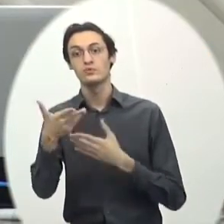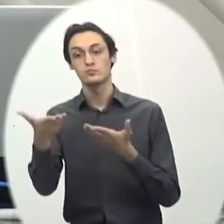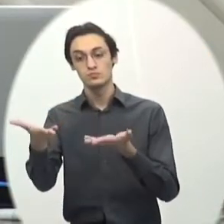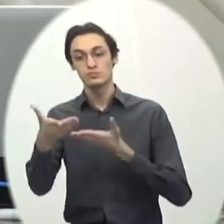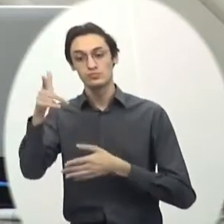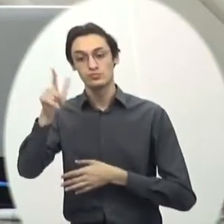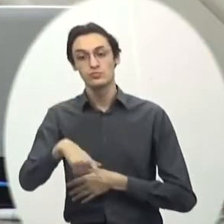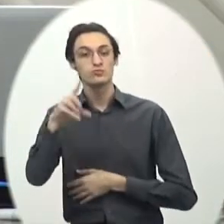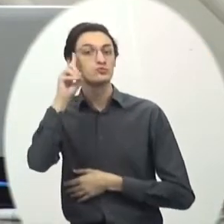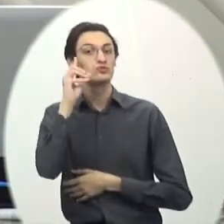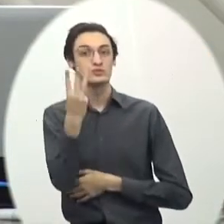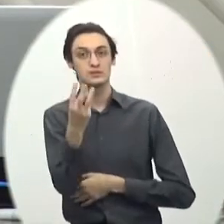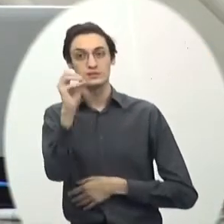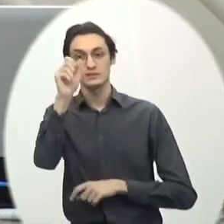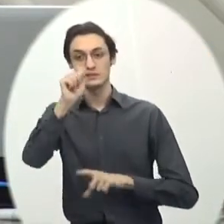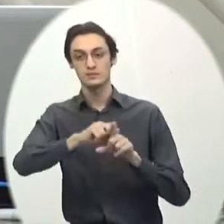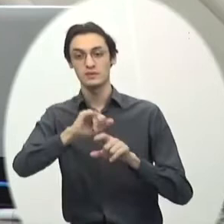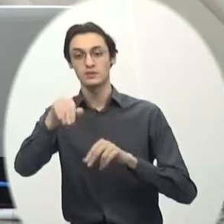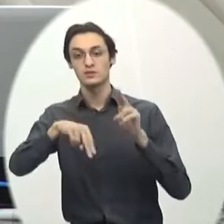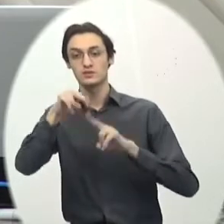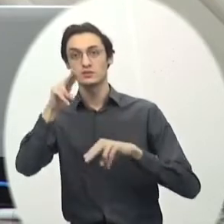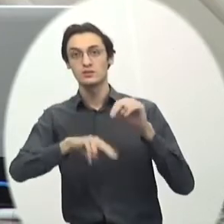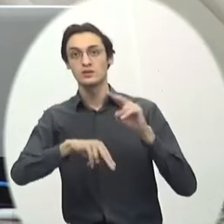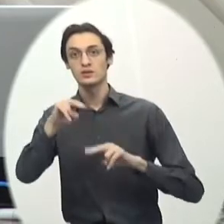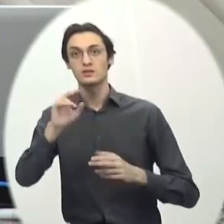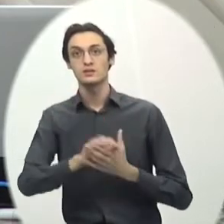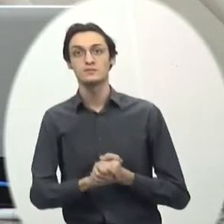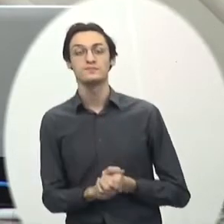dia 30 de junho para comparecer nesta casa.